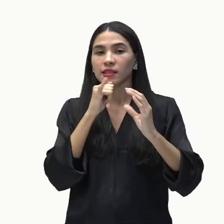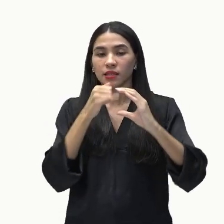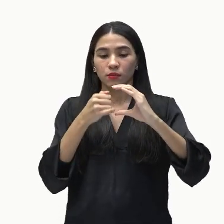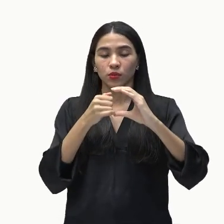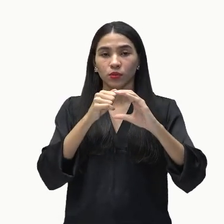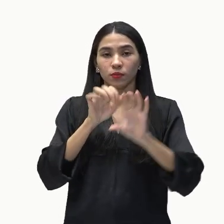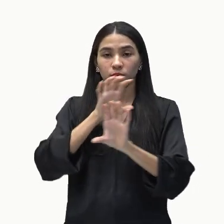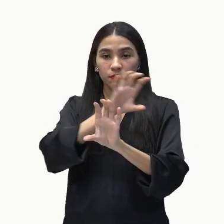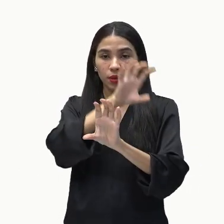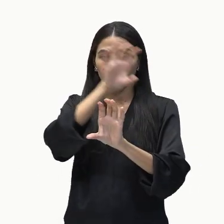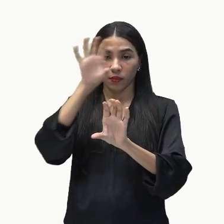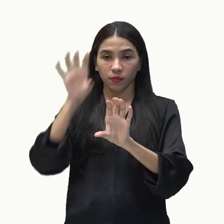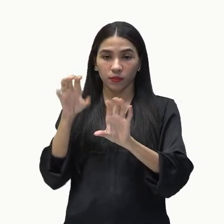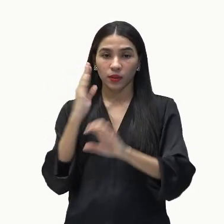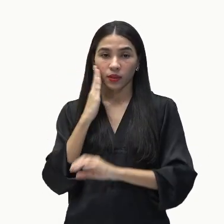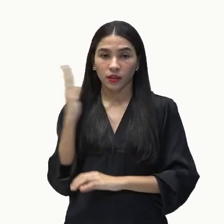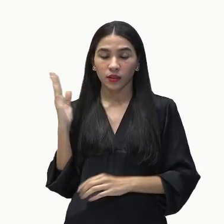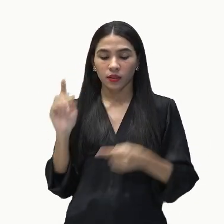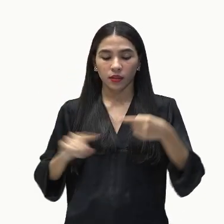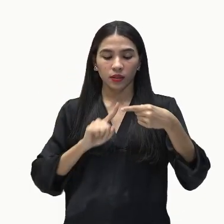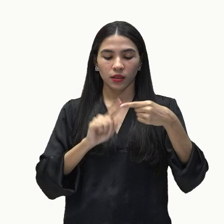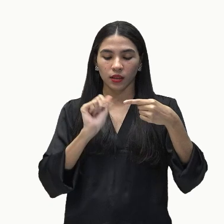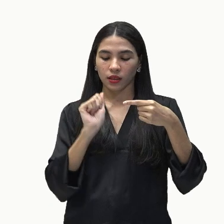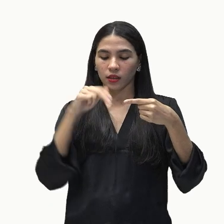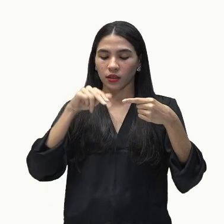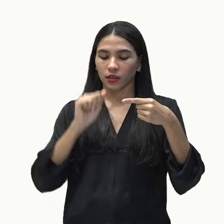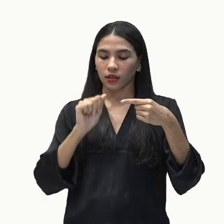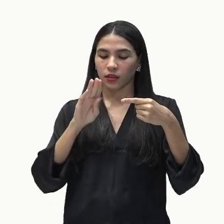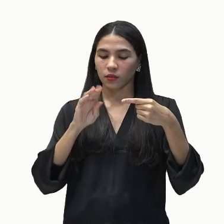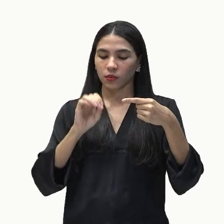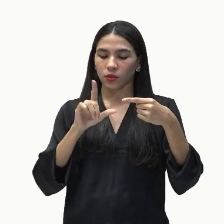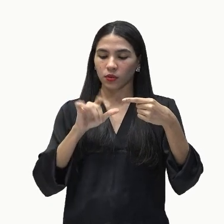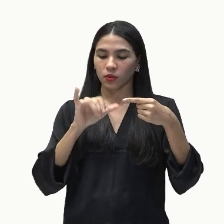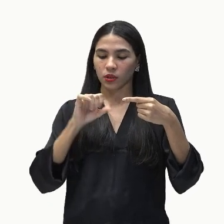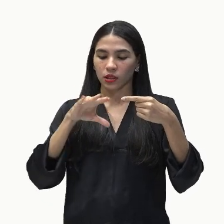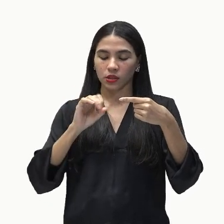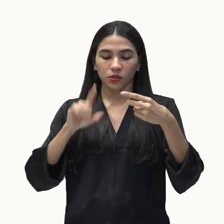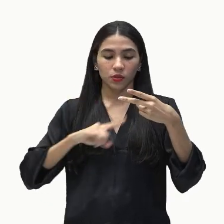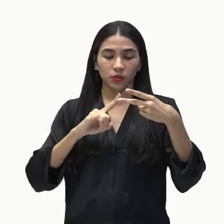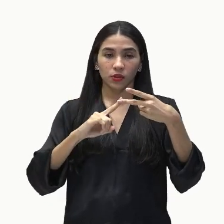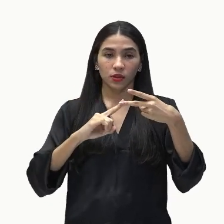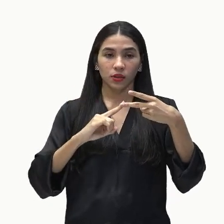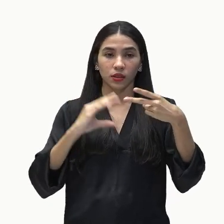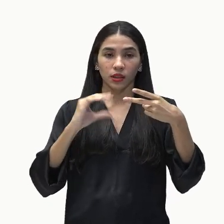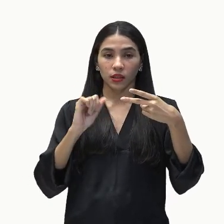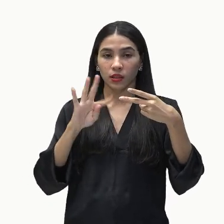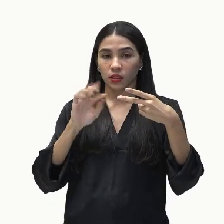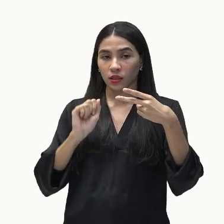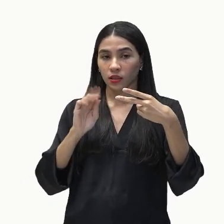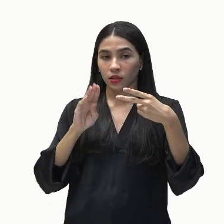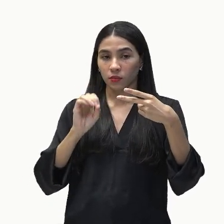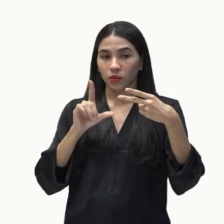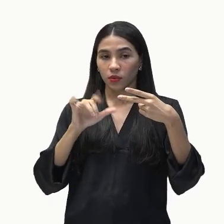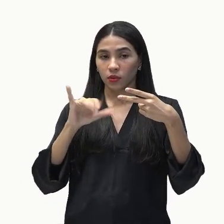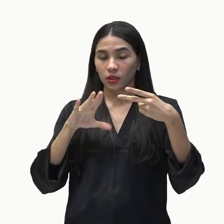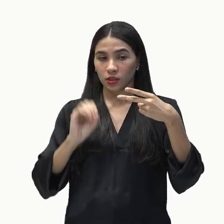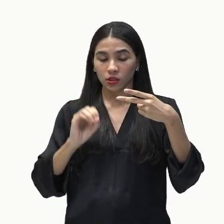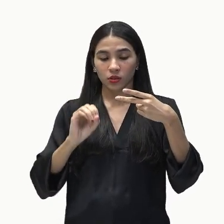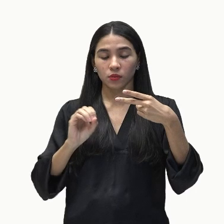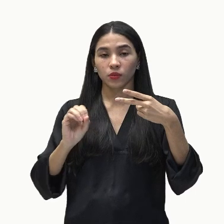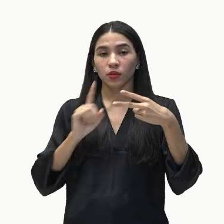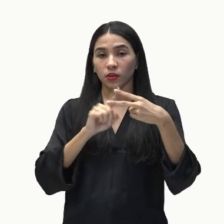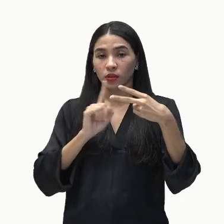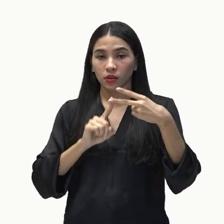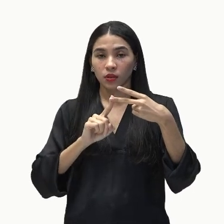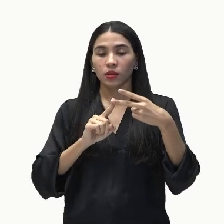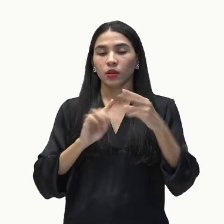em anabolismo e catabolismo. Então, o metabolismo ele vai ser todo o conjunto de reações que